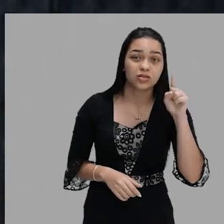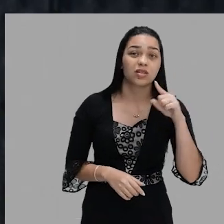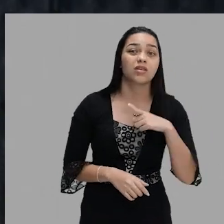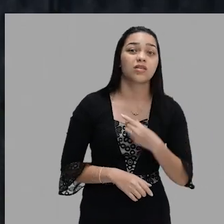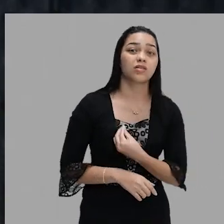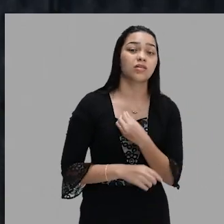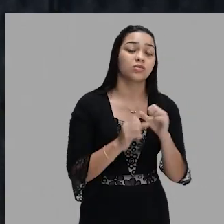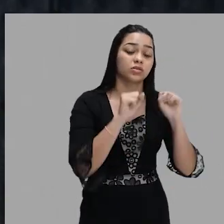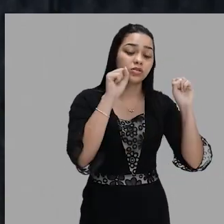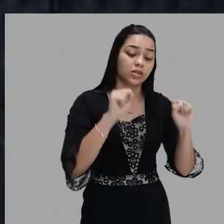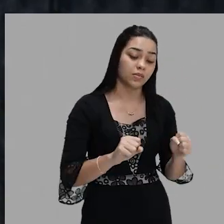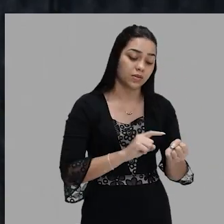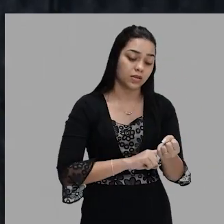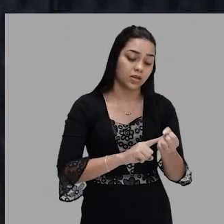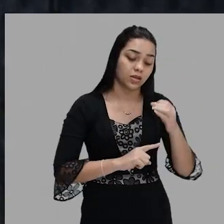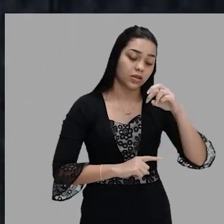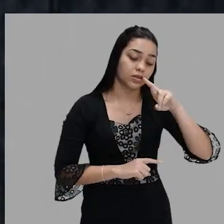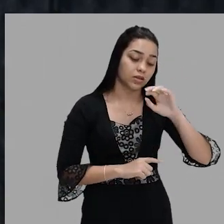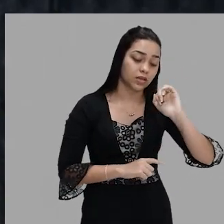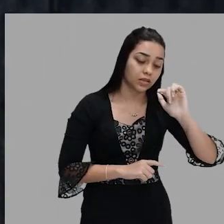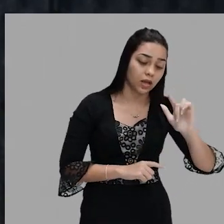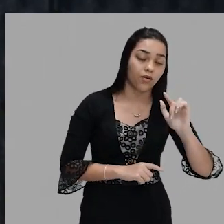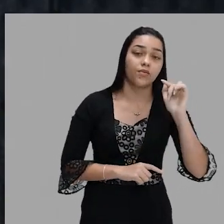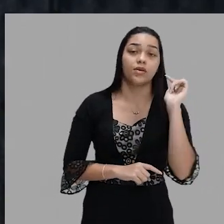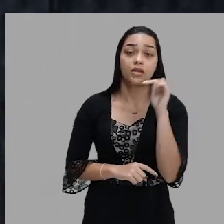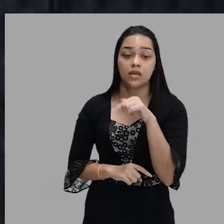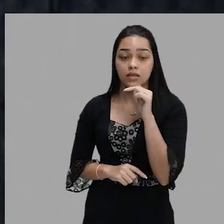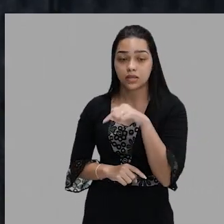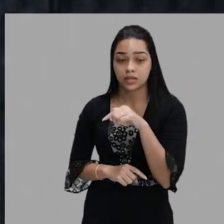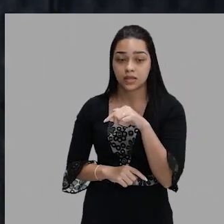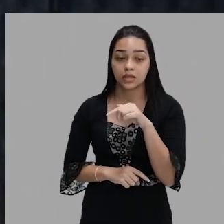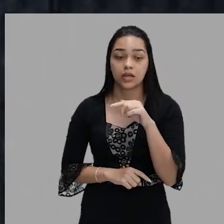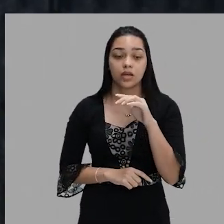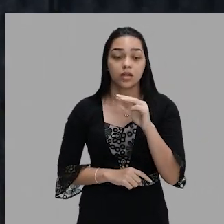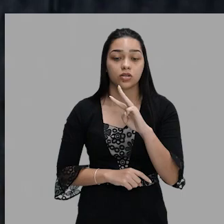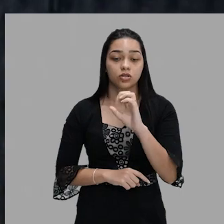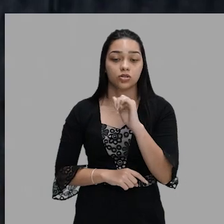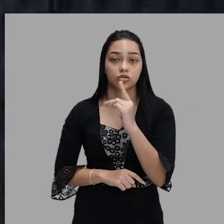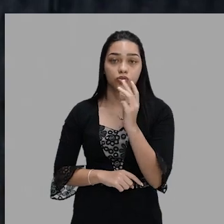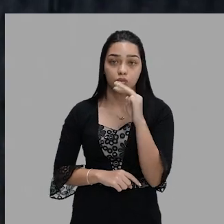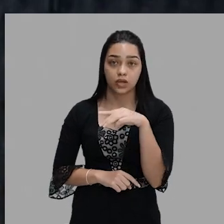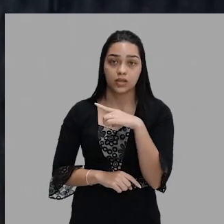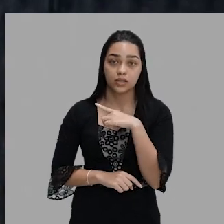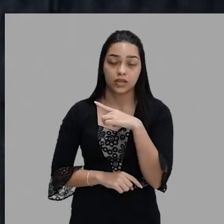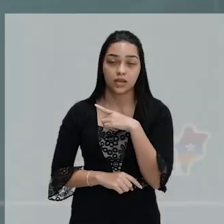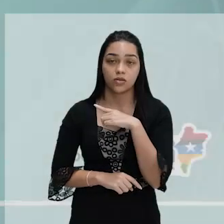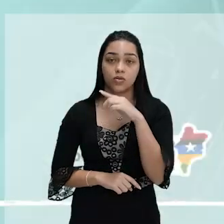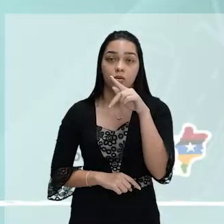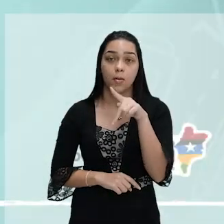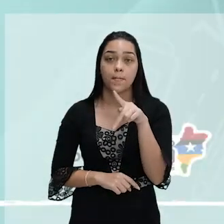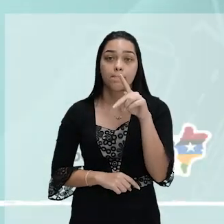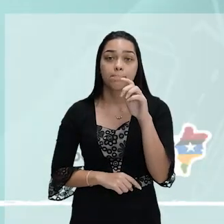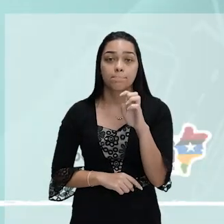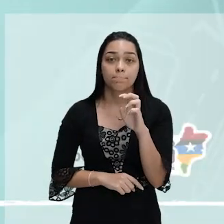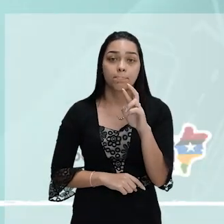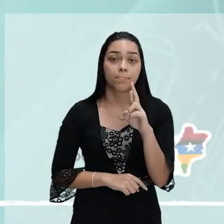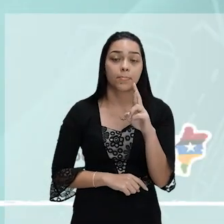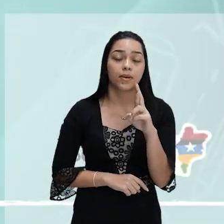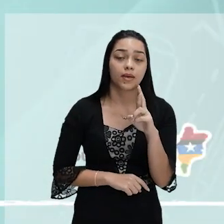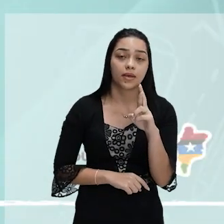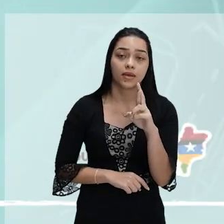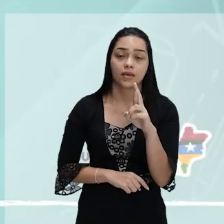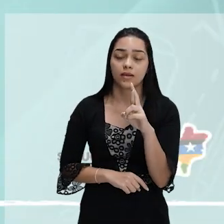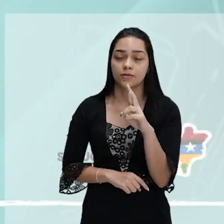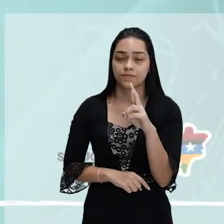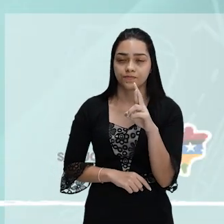no sistema nervoso central. E as células de Schwann produzem a bainha de mielina dos neurônios